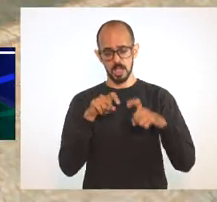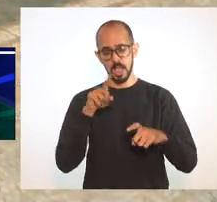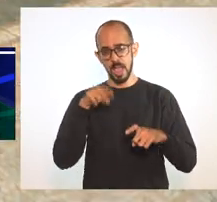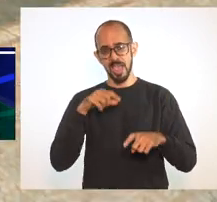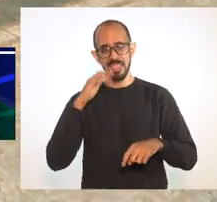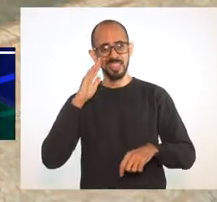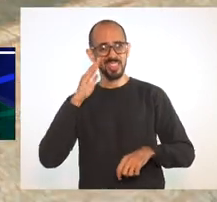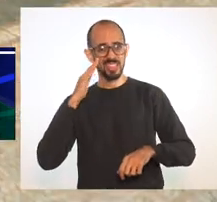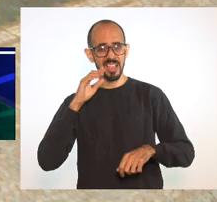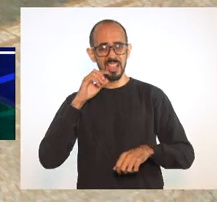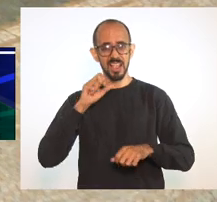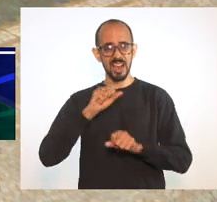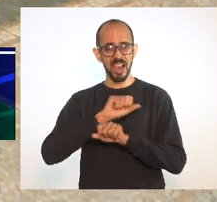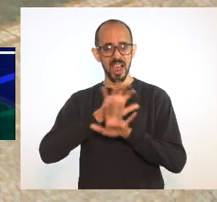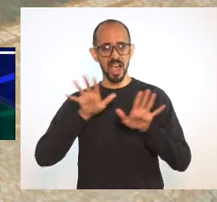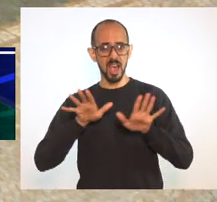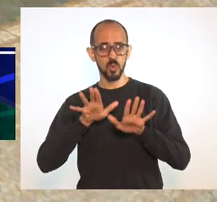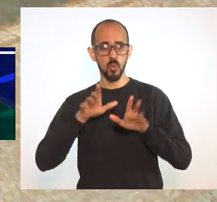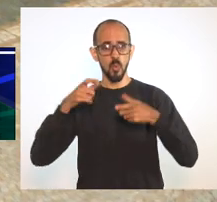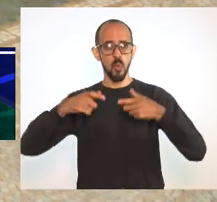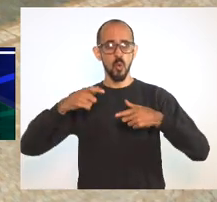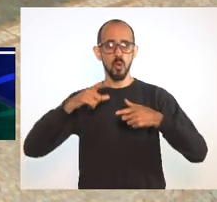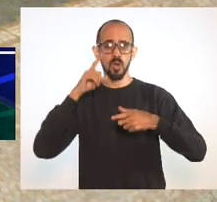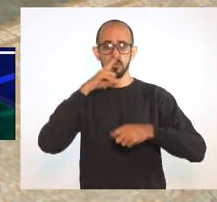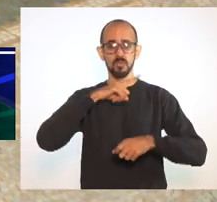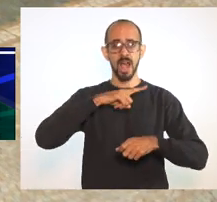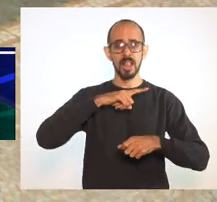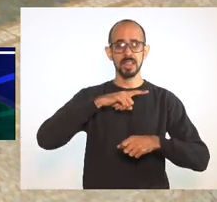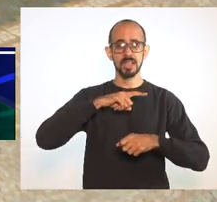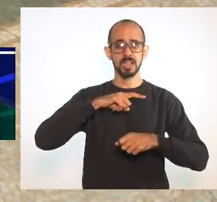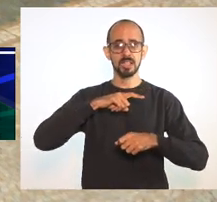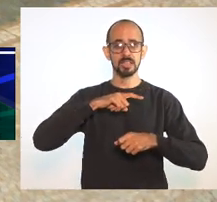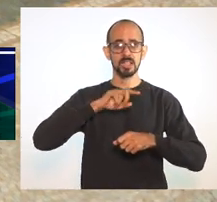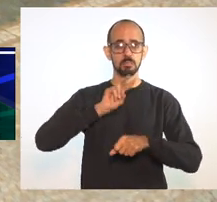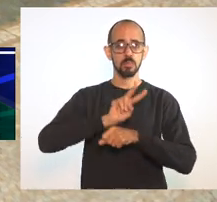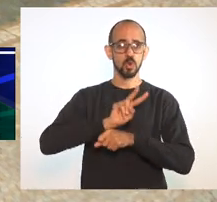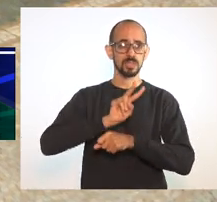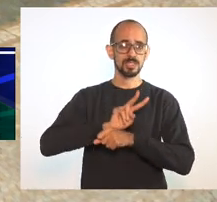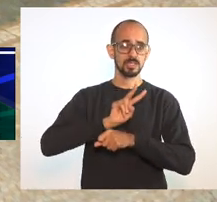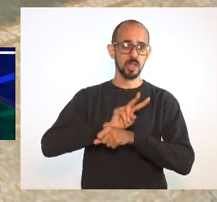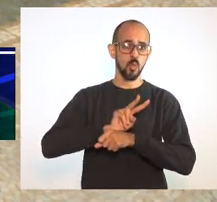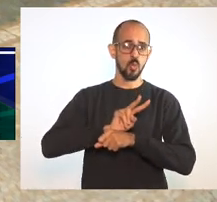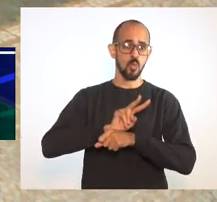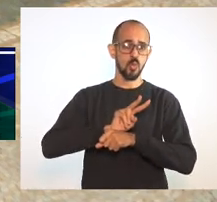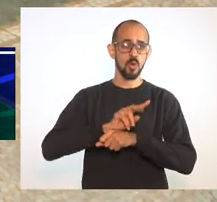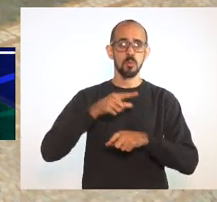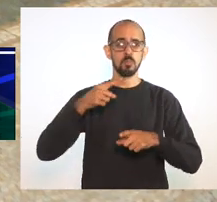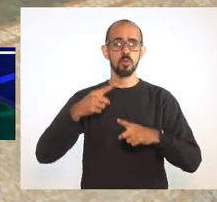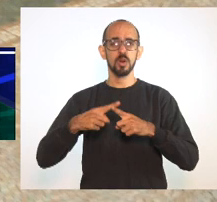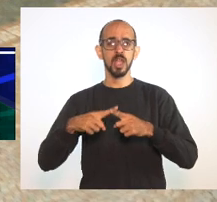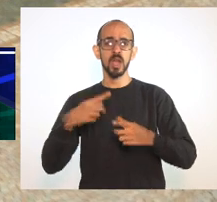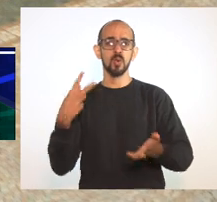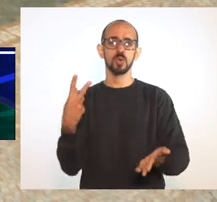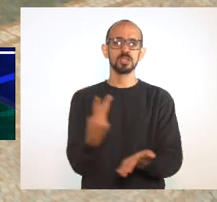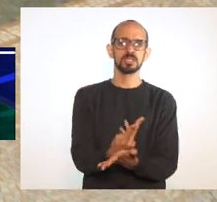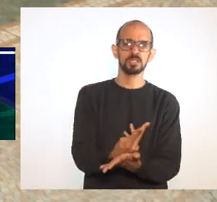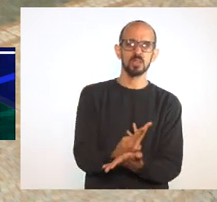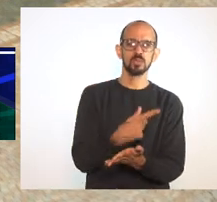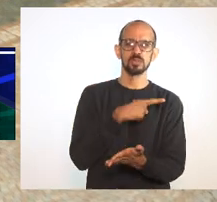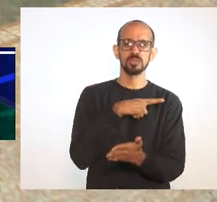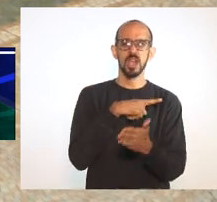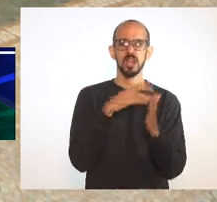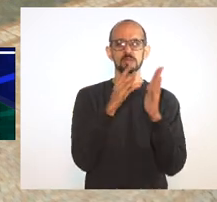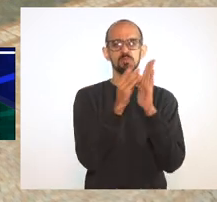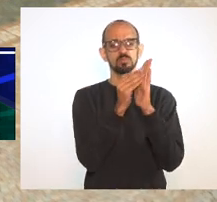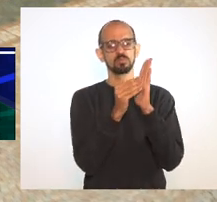aonde falhou a rede de proteção, entender o que aconteceu, apesar de haver o registro de